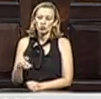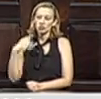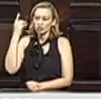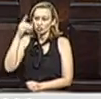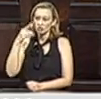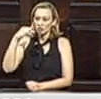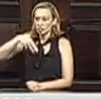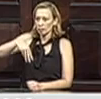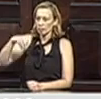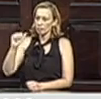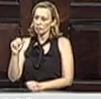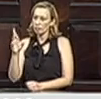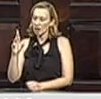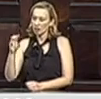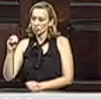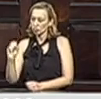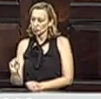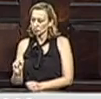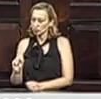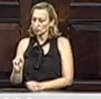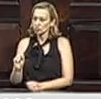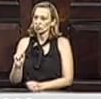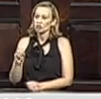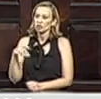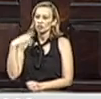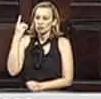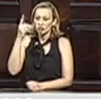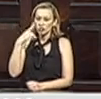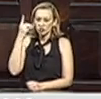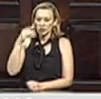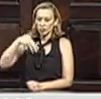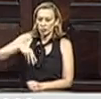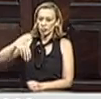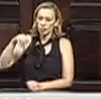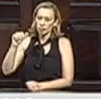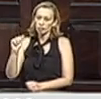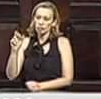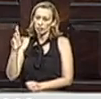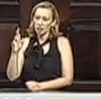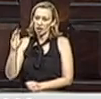Marcos Abraão, deputado Marcos Miller,